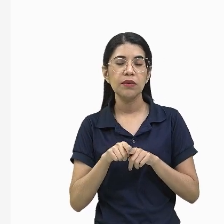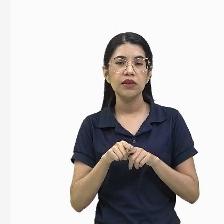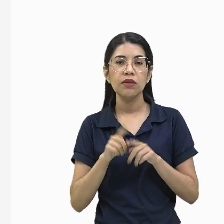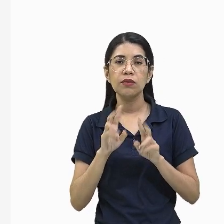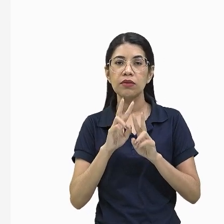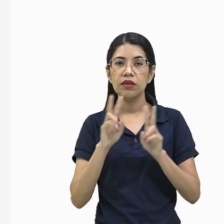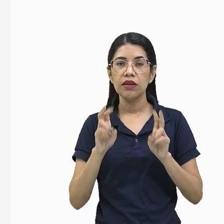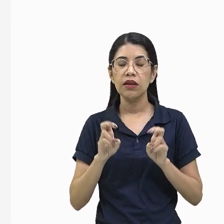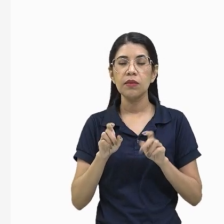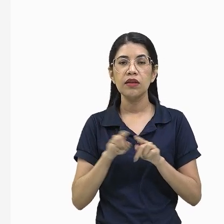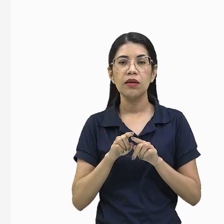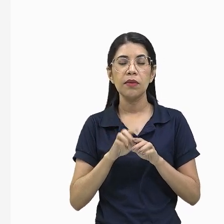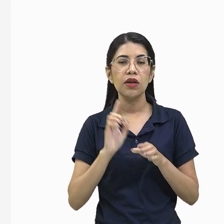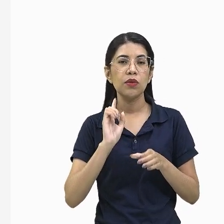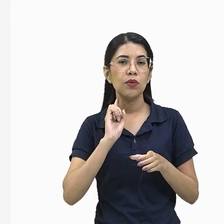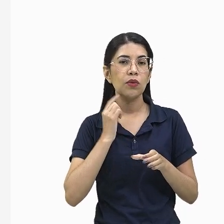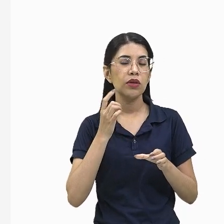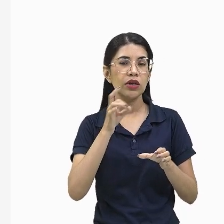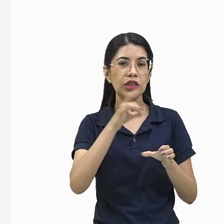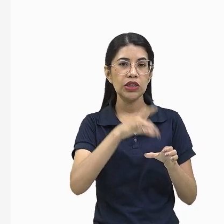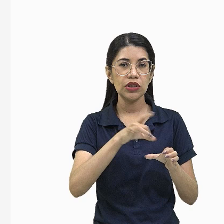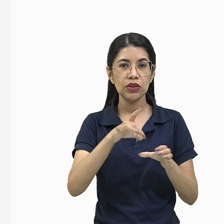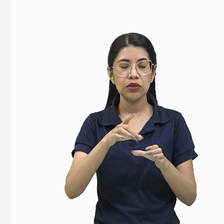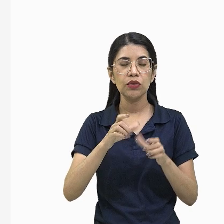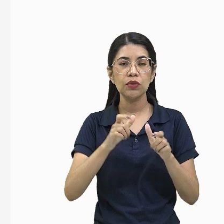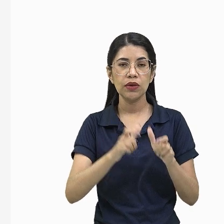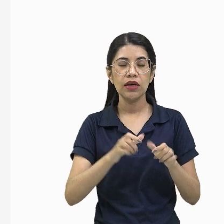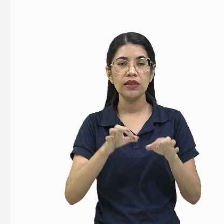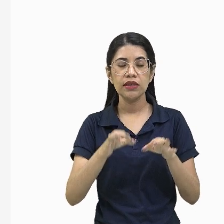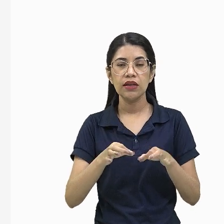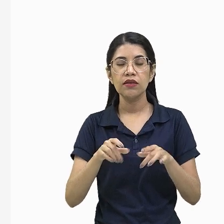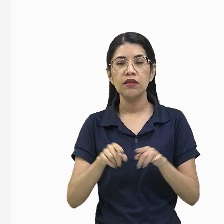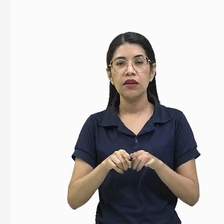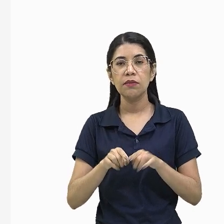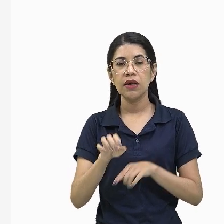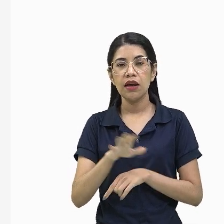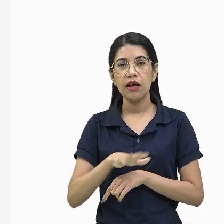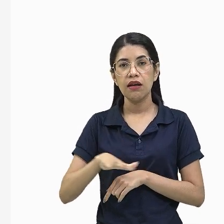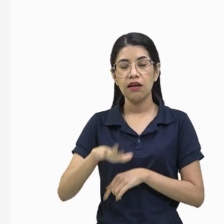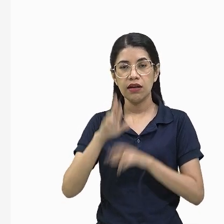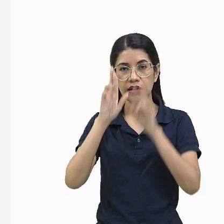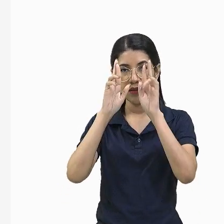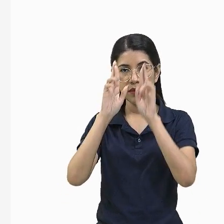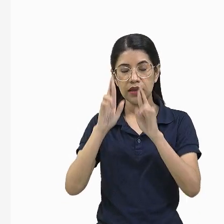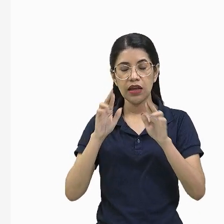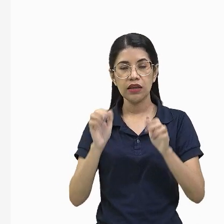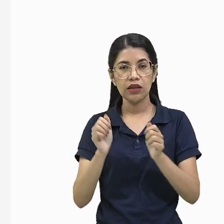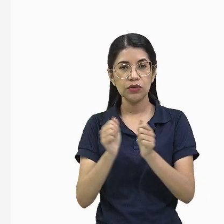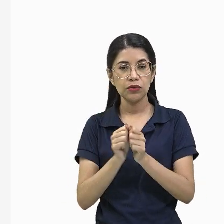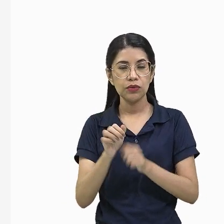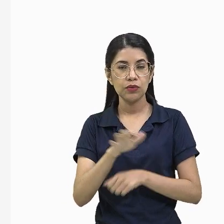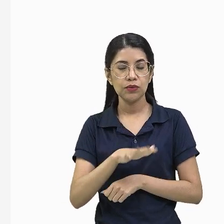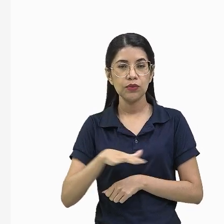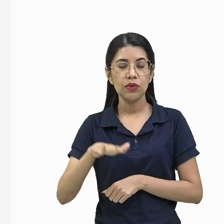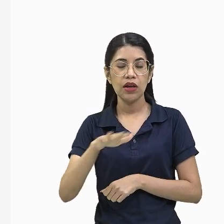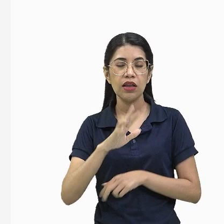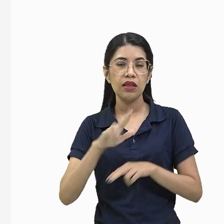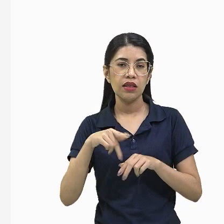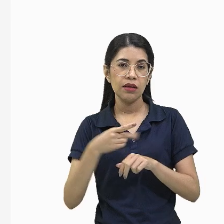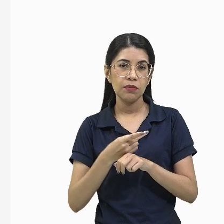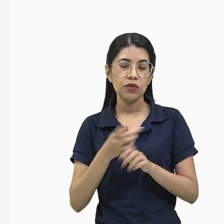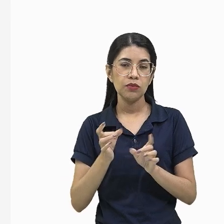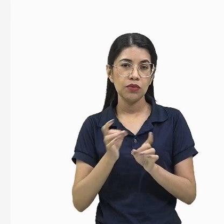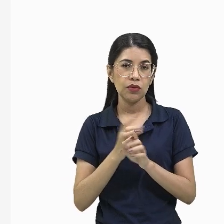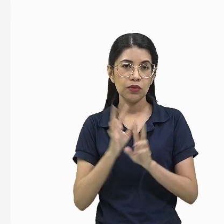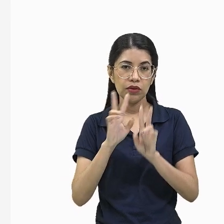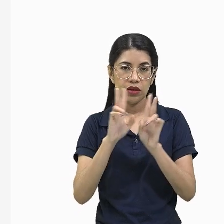Descarte correto do lixo, respeito aos espaços coletivos. Depois que você escolhe a causa, você tem que pensar